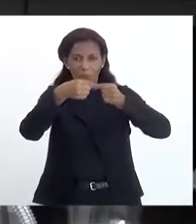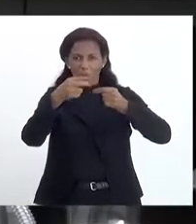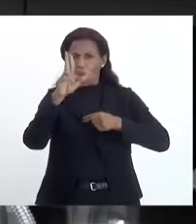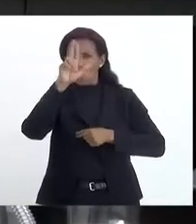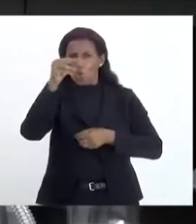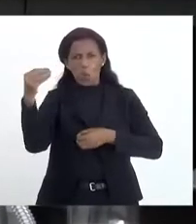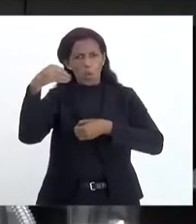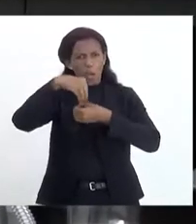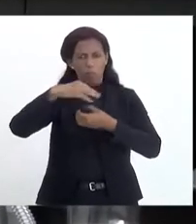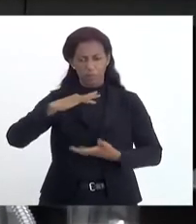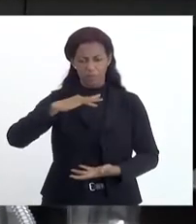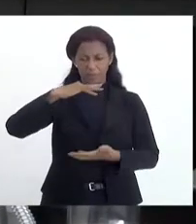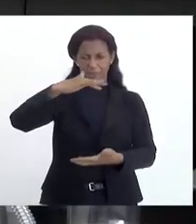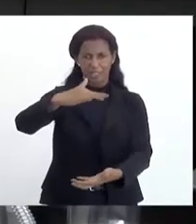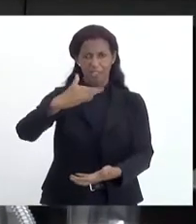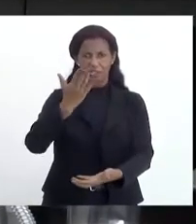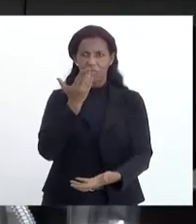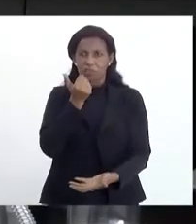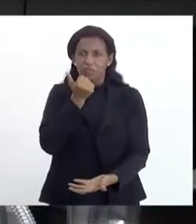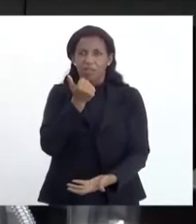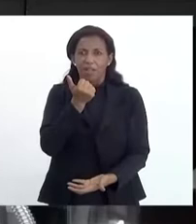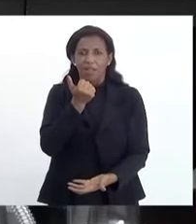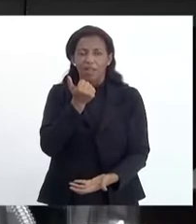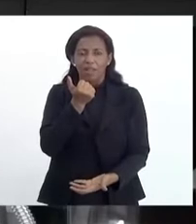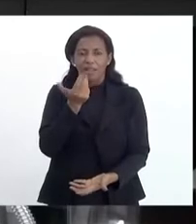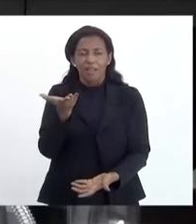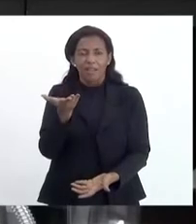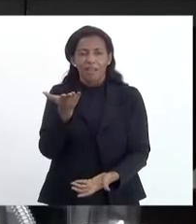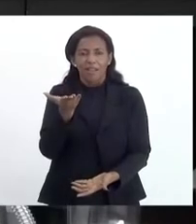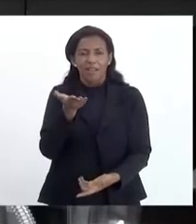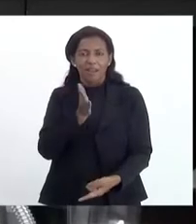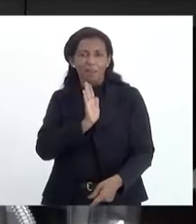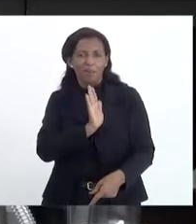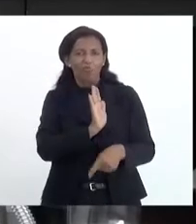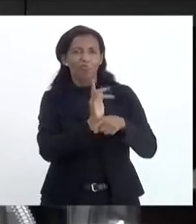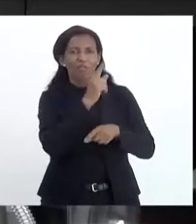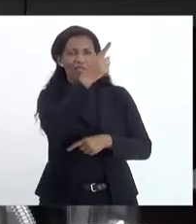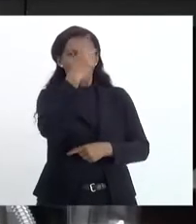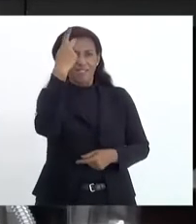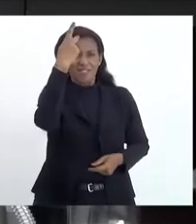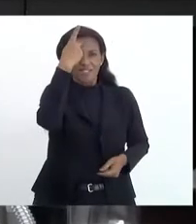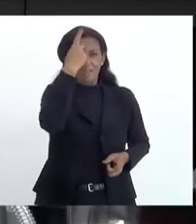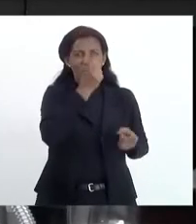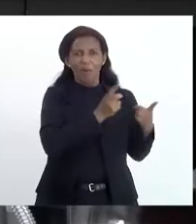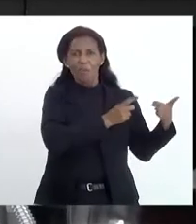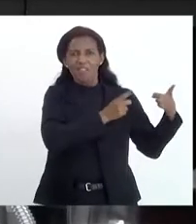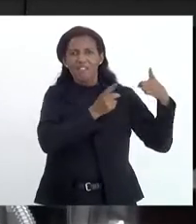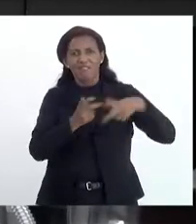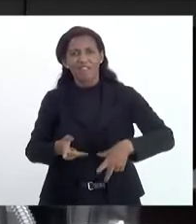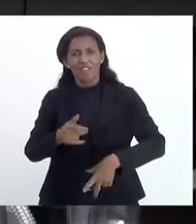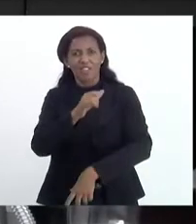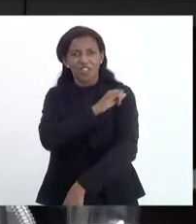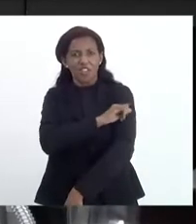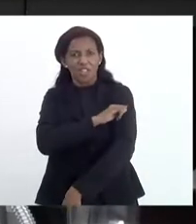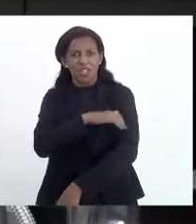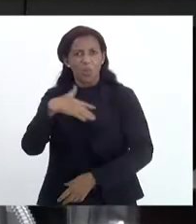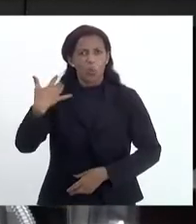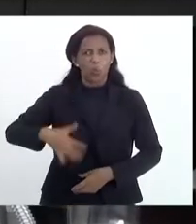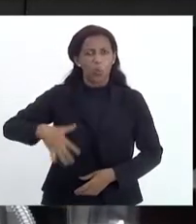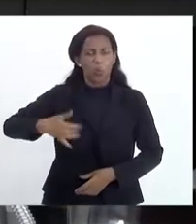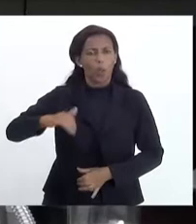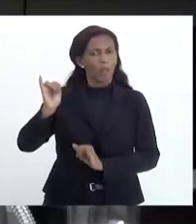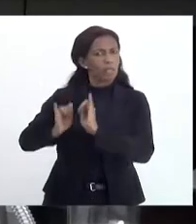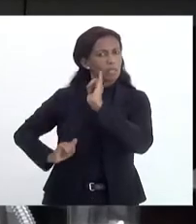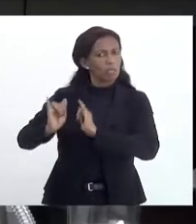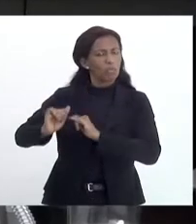entrou na cesta básica e acaba beneficiando o mercado de São Paulo, que vende aqui, arrebenta a indústria